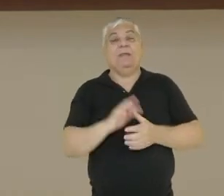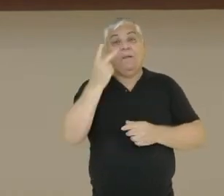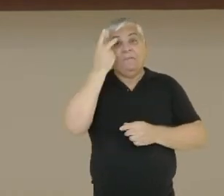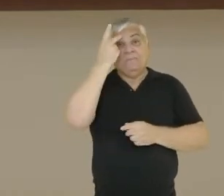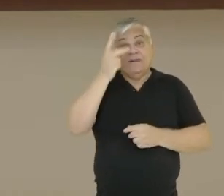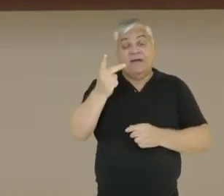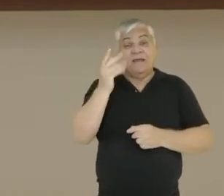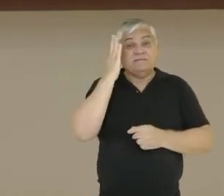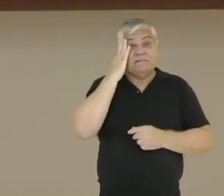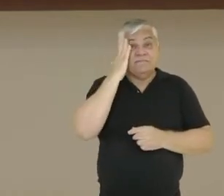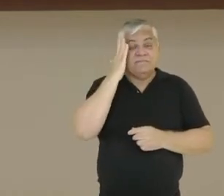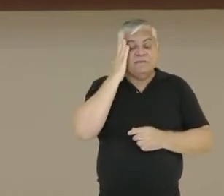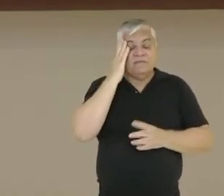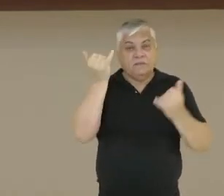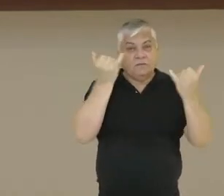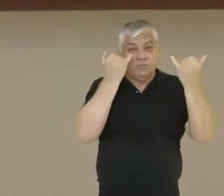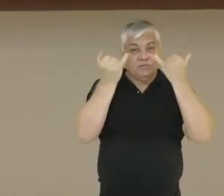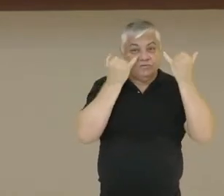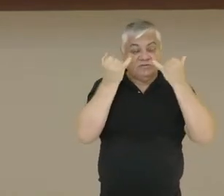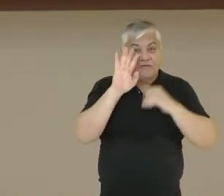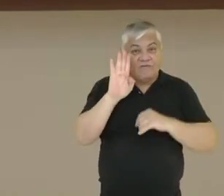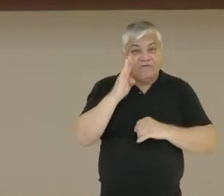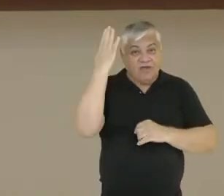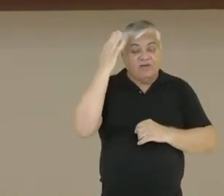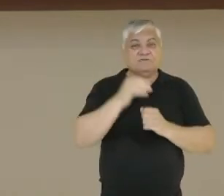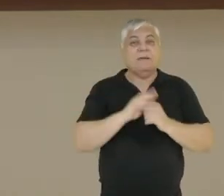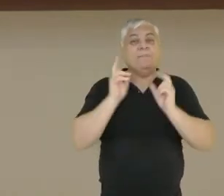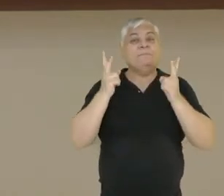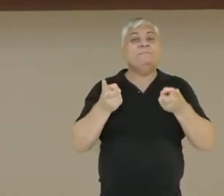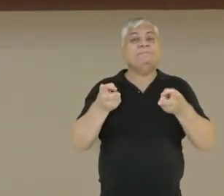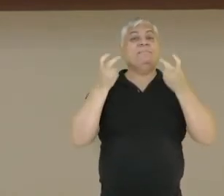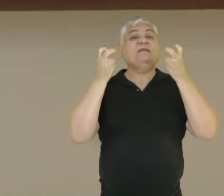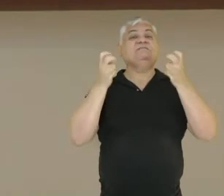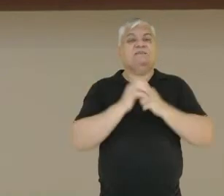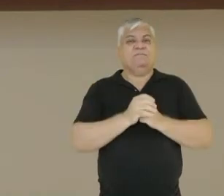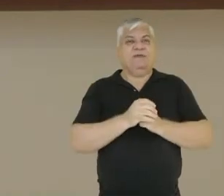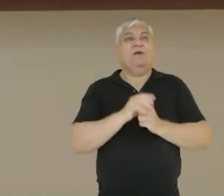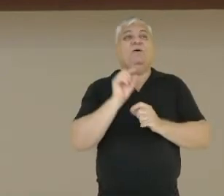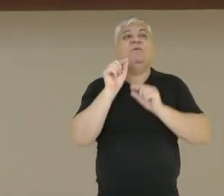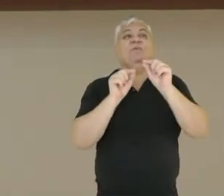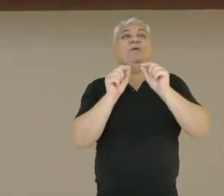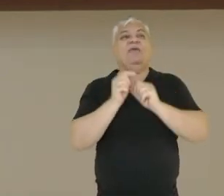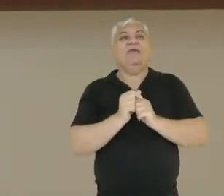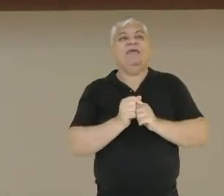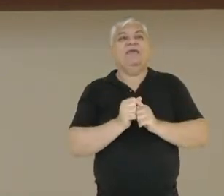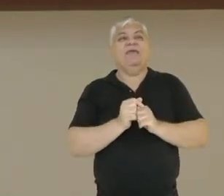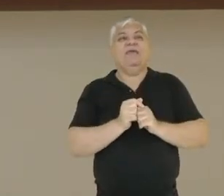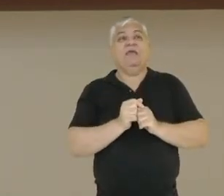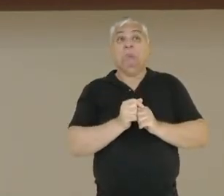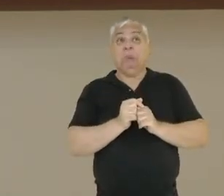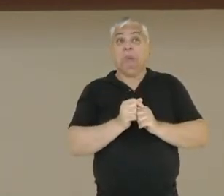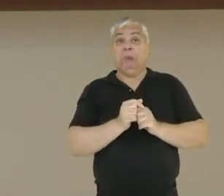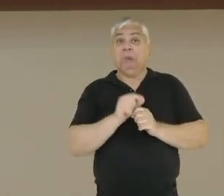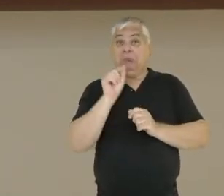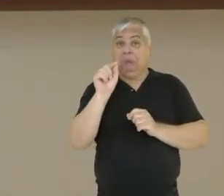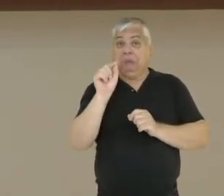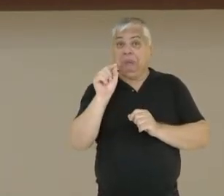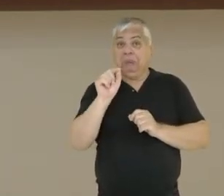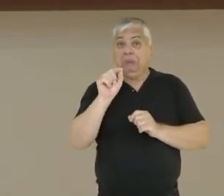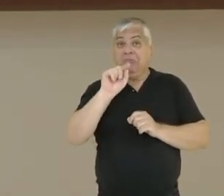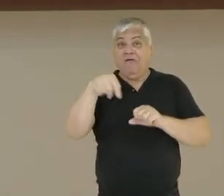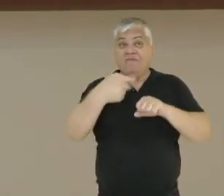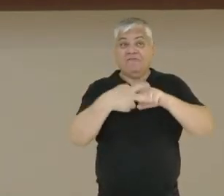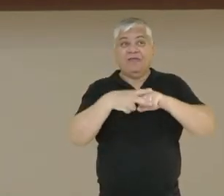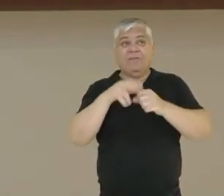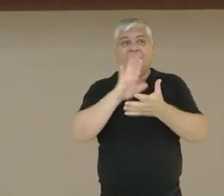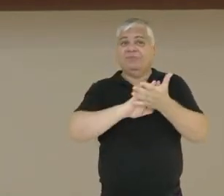uma notícia é falsa, perceba isso, a fonte. Aqui eu tenho um aposto. Quando é só um aposto, ele não tem verbo. Daí